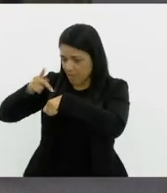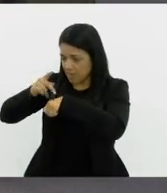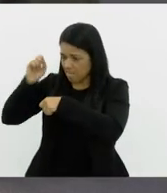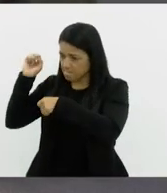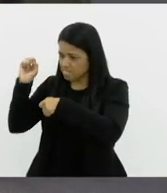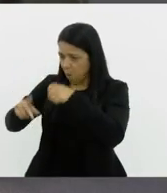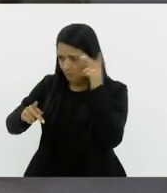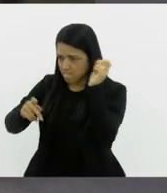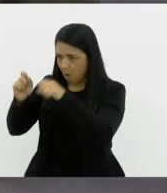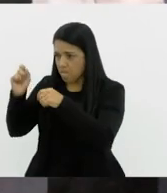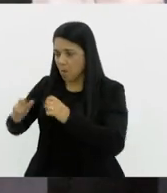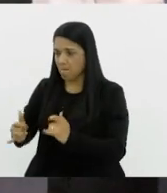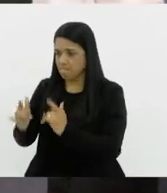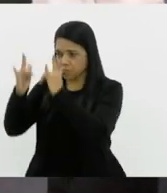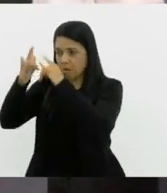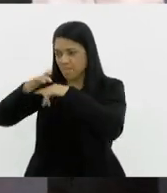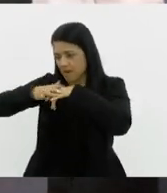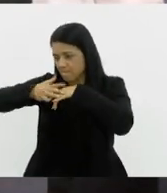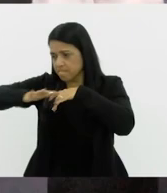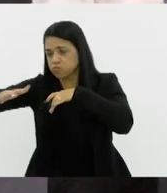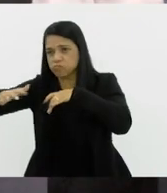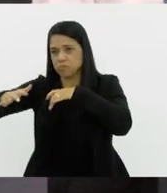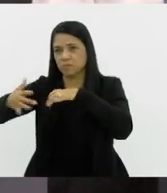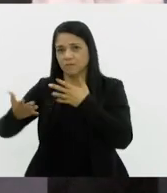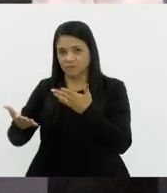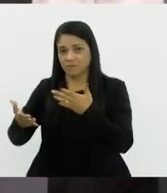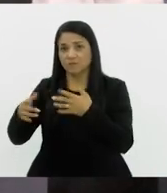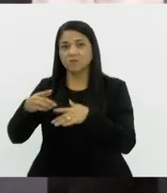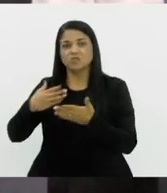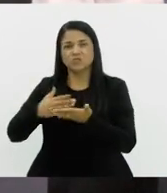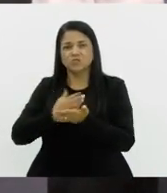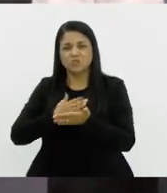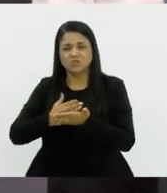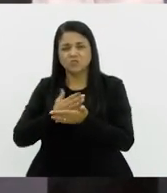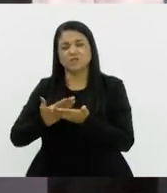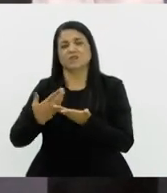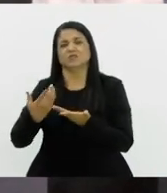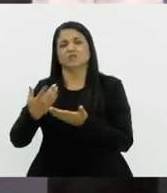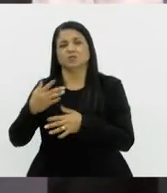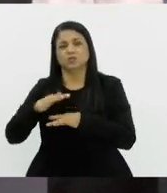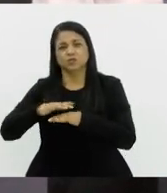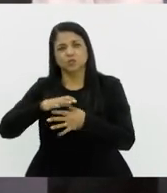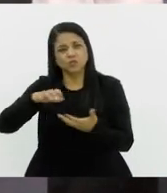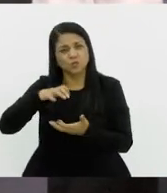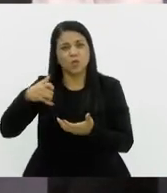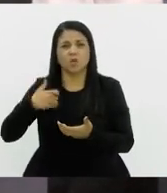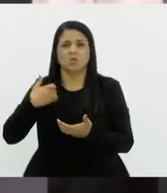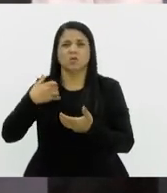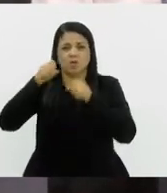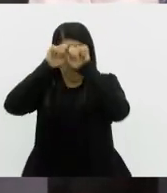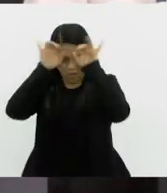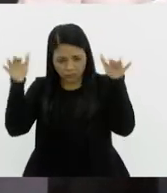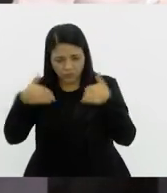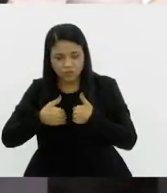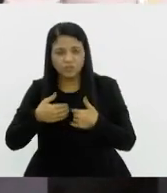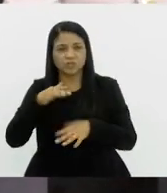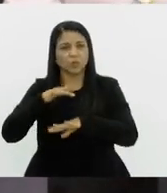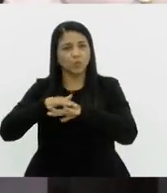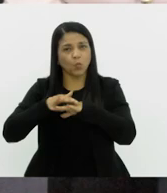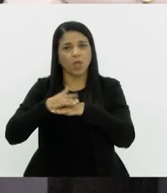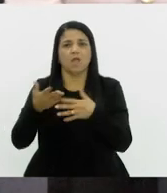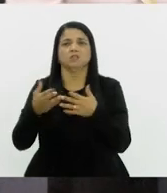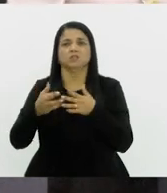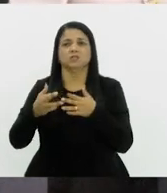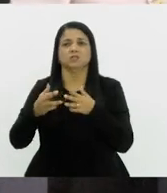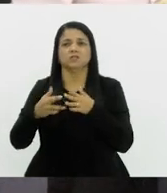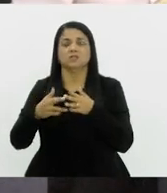nome dos moradores que estão sendo perturbados pelo barulho, idosos, doentes, dos autistas, em nome daqueles